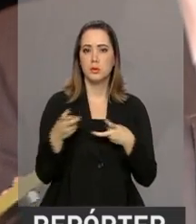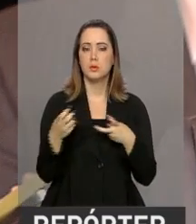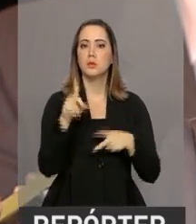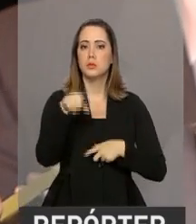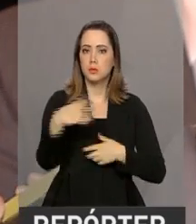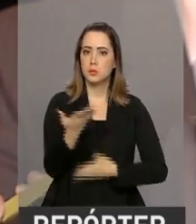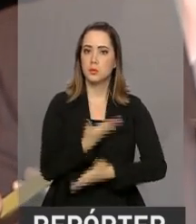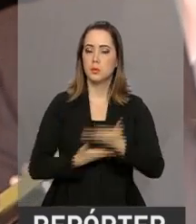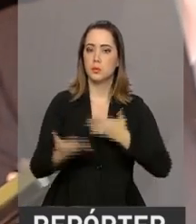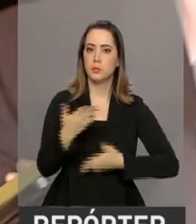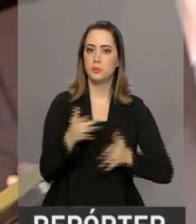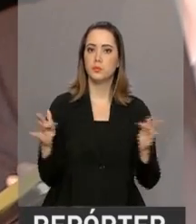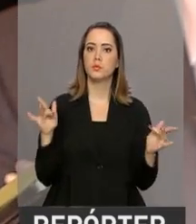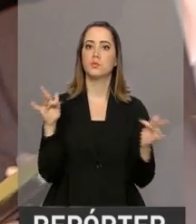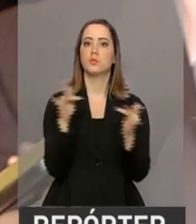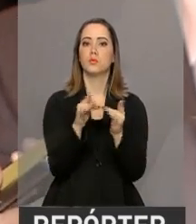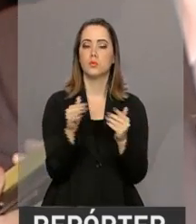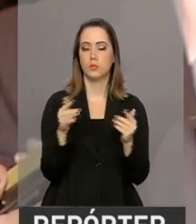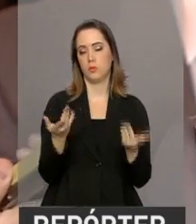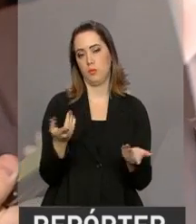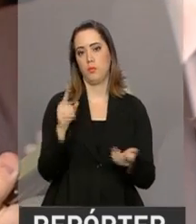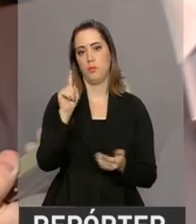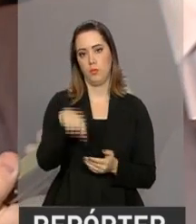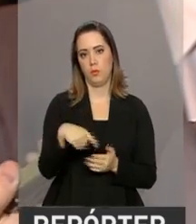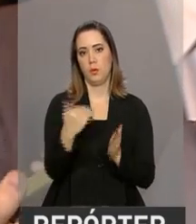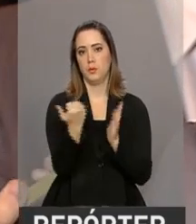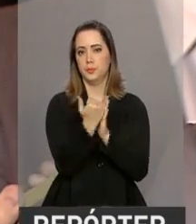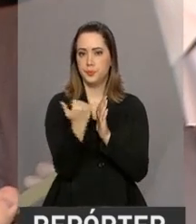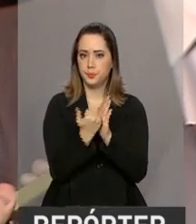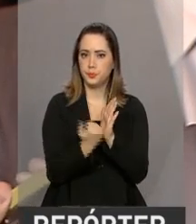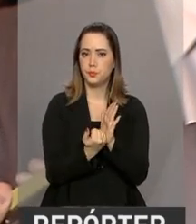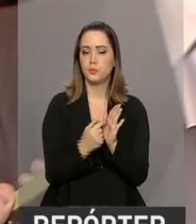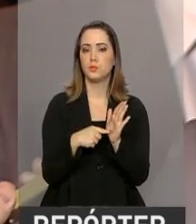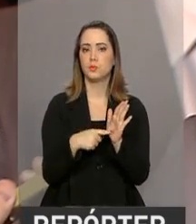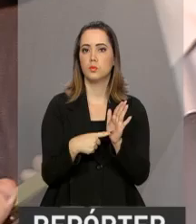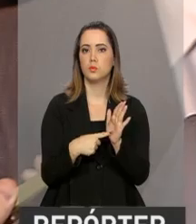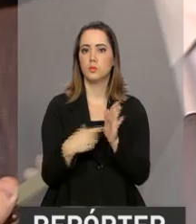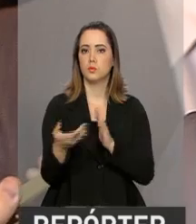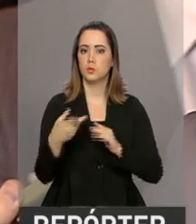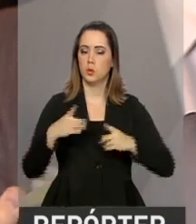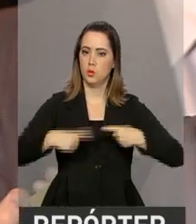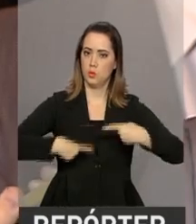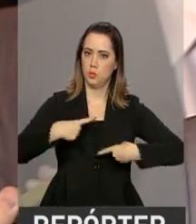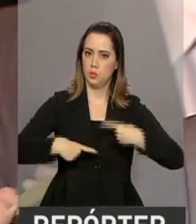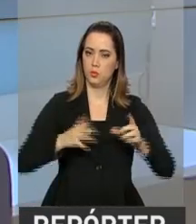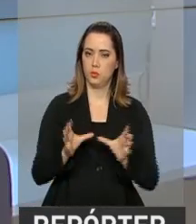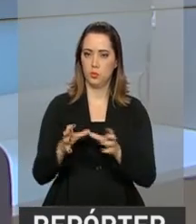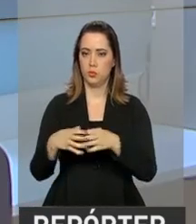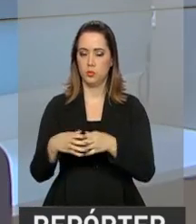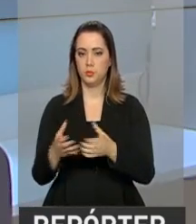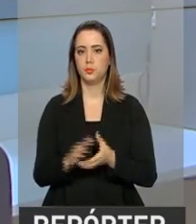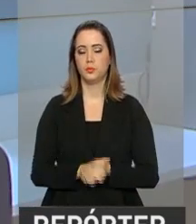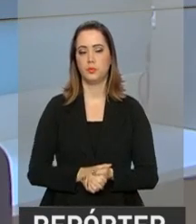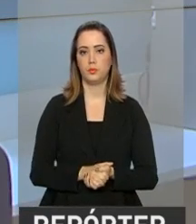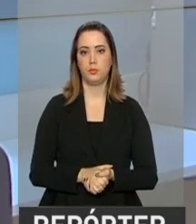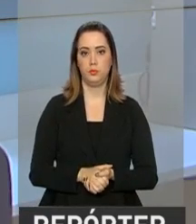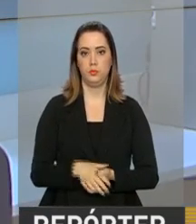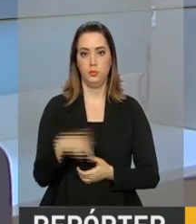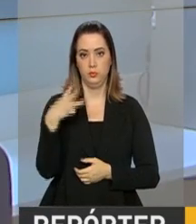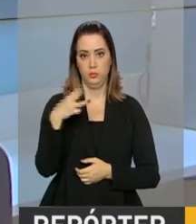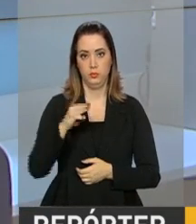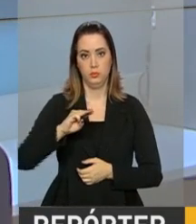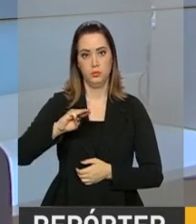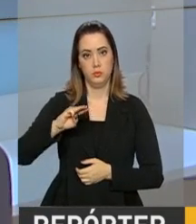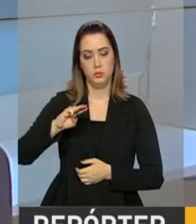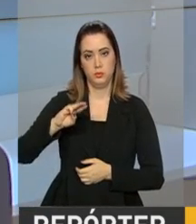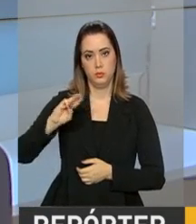estabelecer uma pauta a partir da da posição dos partidos políticos R milhões